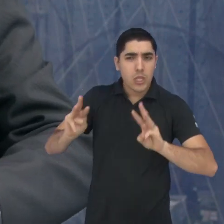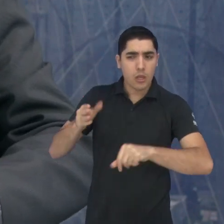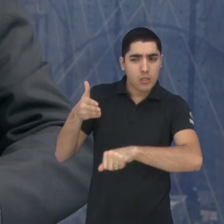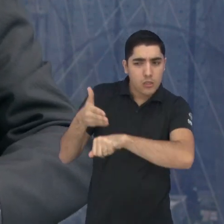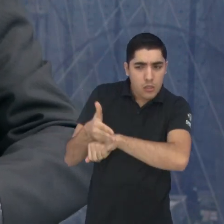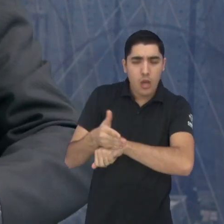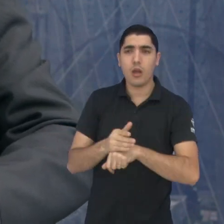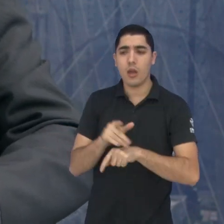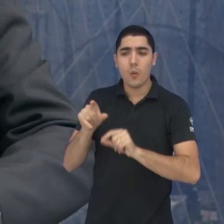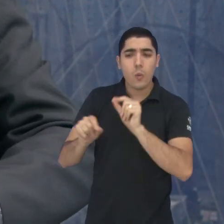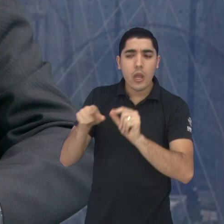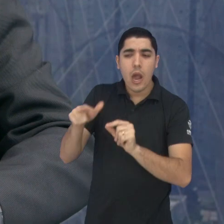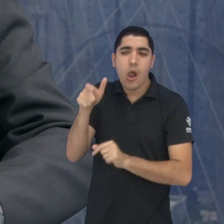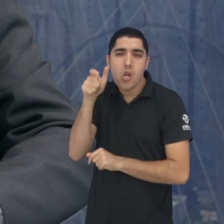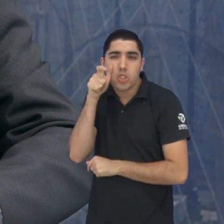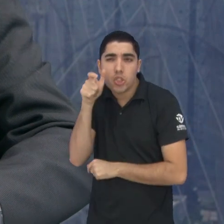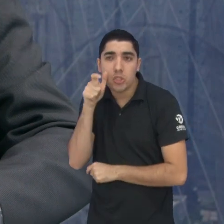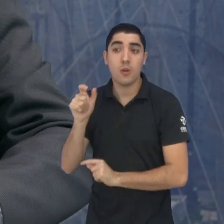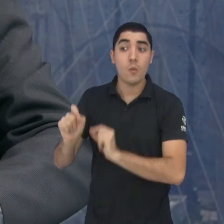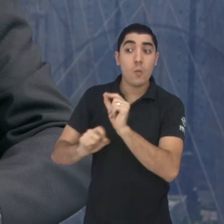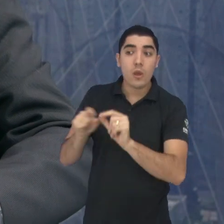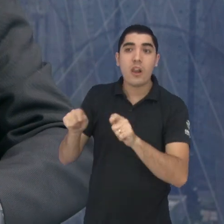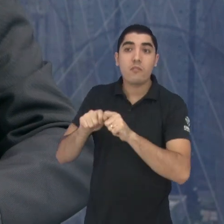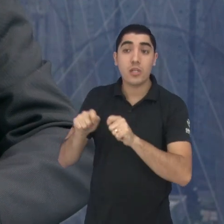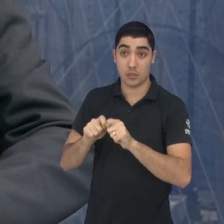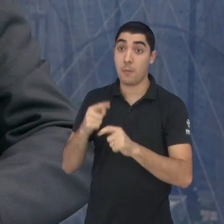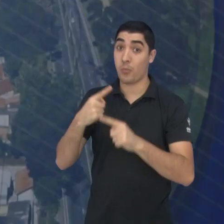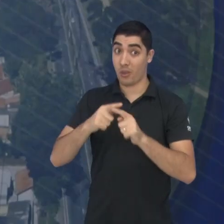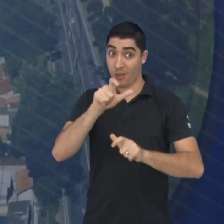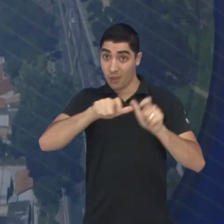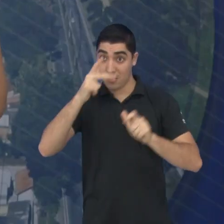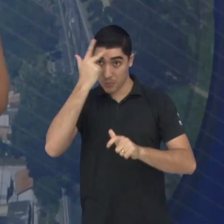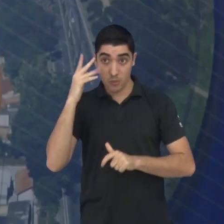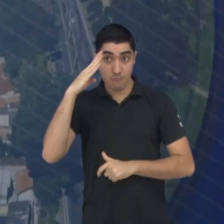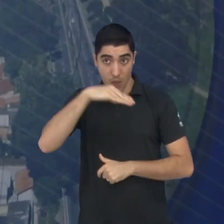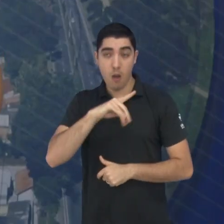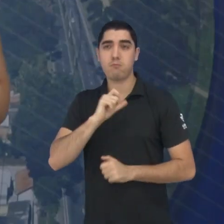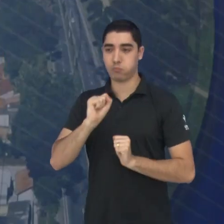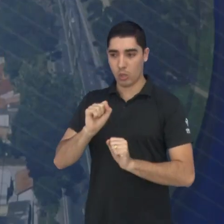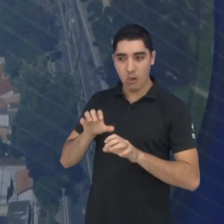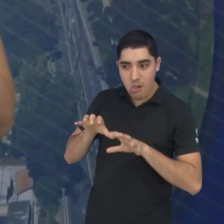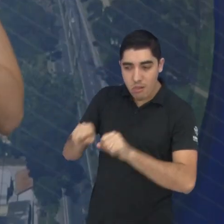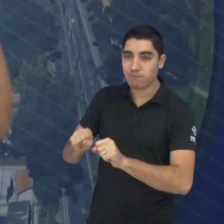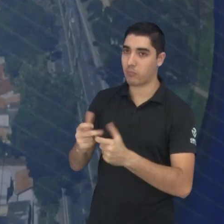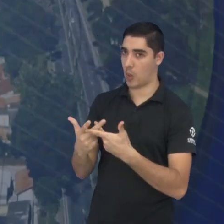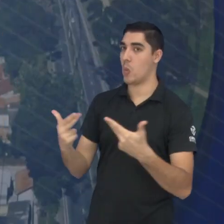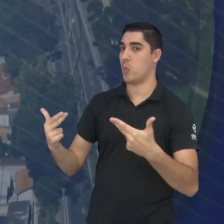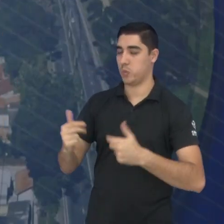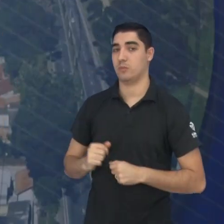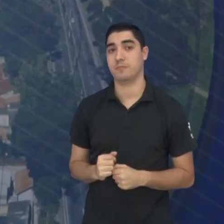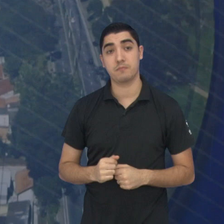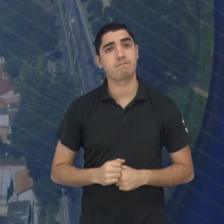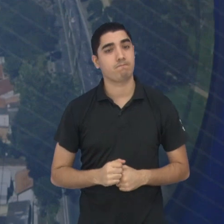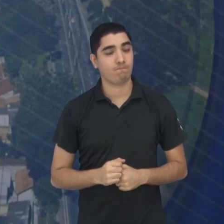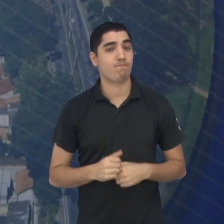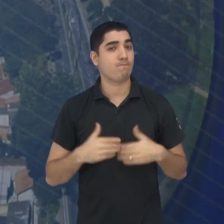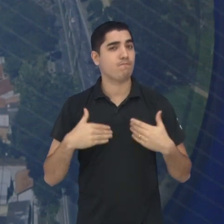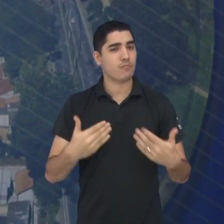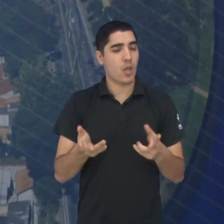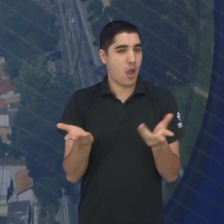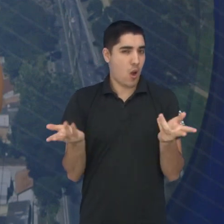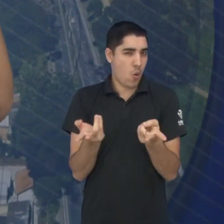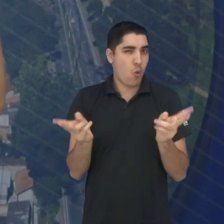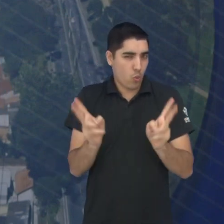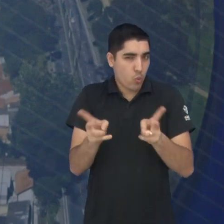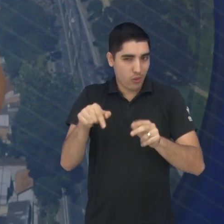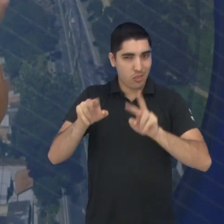alvos muito fáceis dos criminosos. Tem que ter um canal aberto de comunicação, não é mesmo? A gente vai desenrolar esse assunto